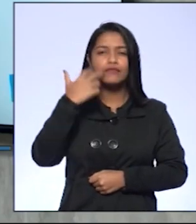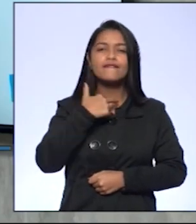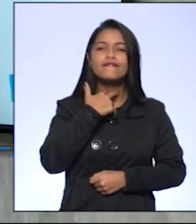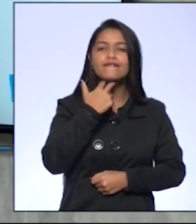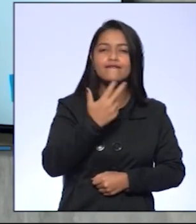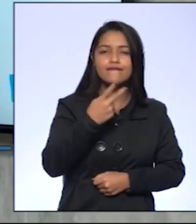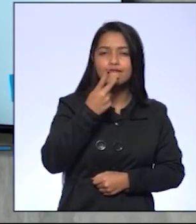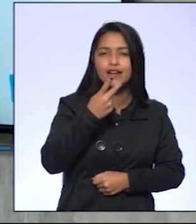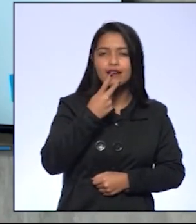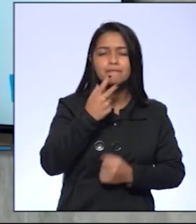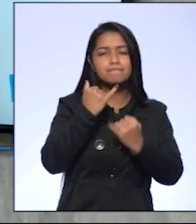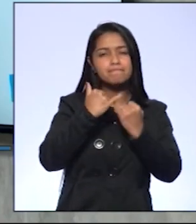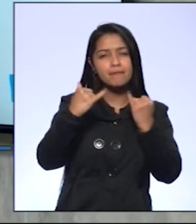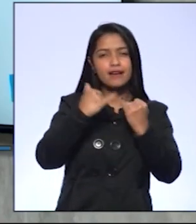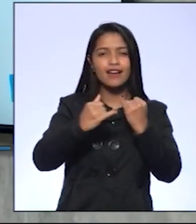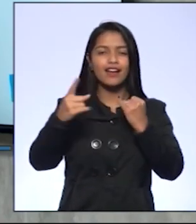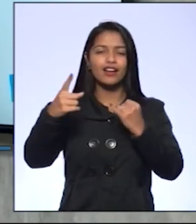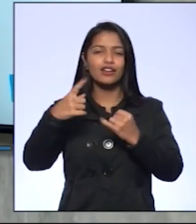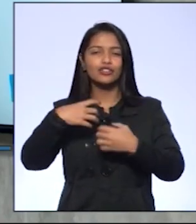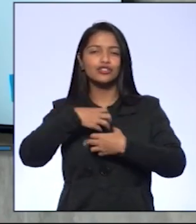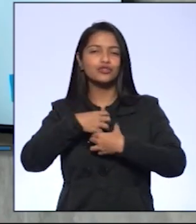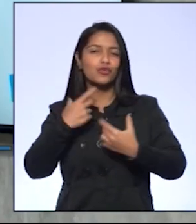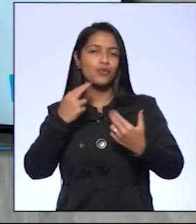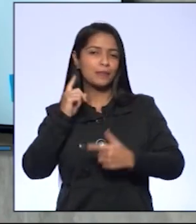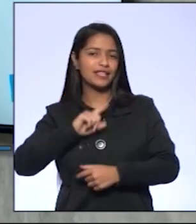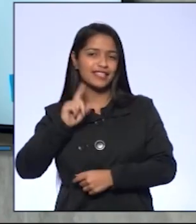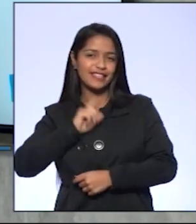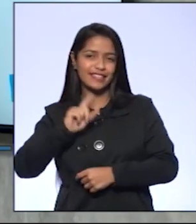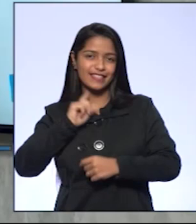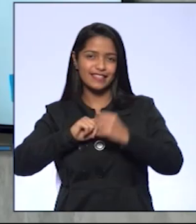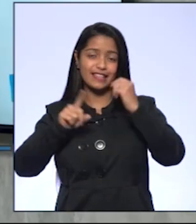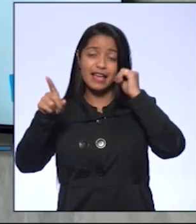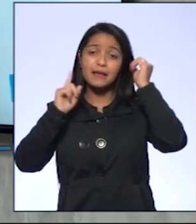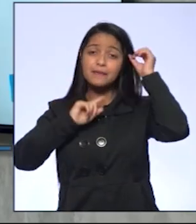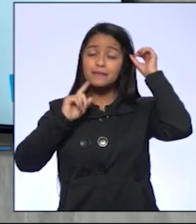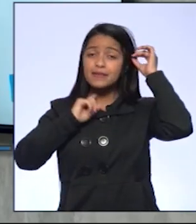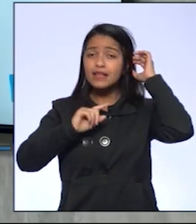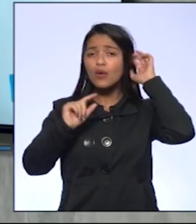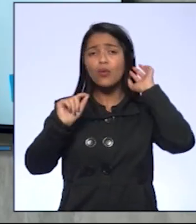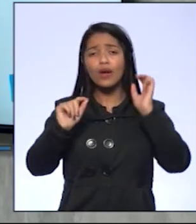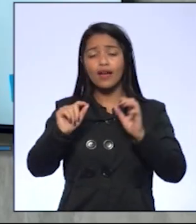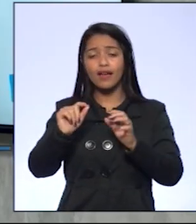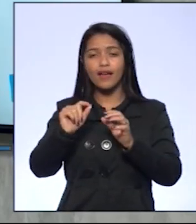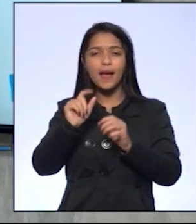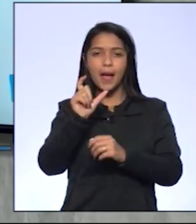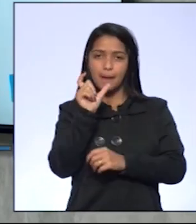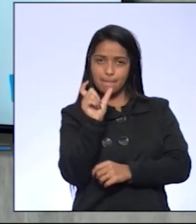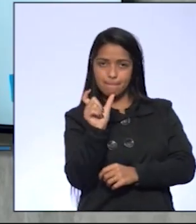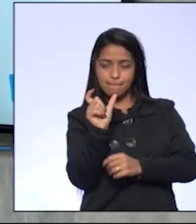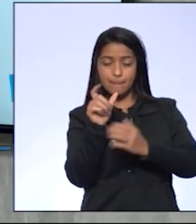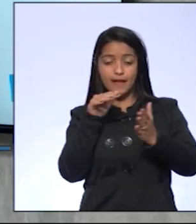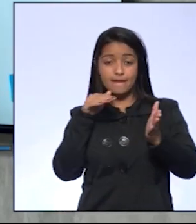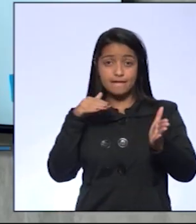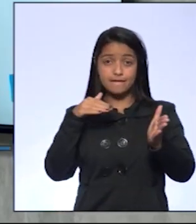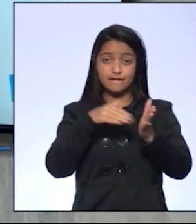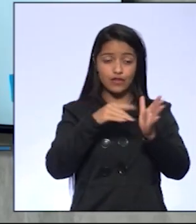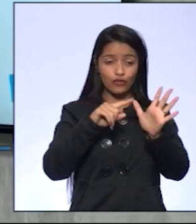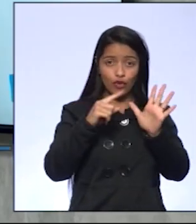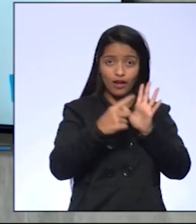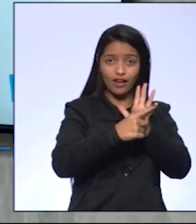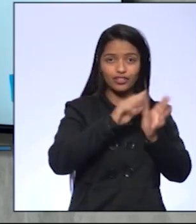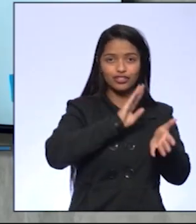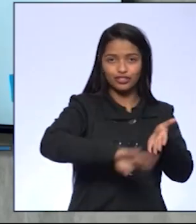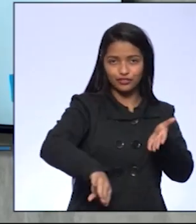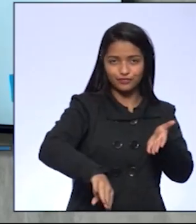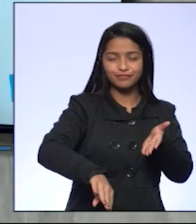sotaque mineiro existe aí um apagamento, né, das vogais finais em algumas regiões de Minas. Eu sei disso, que nem todas são assim.